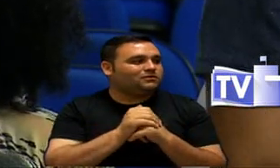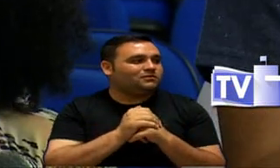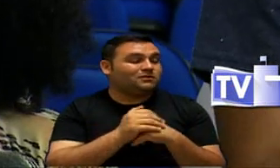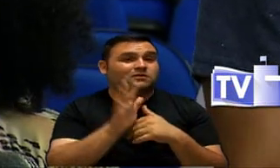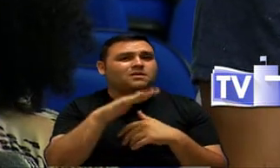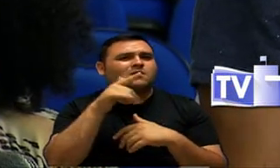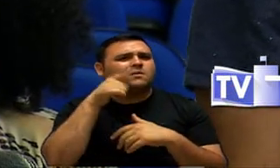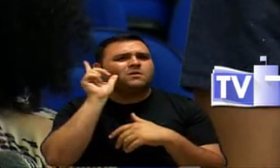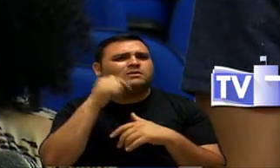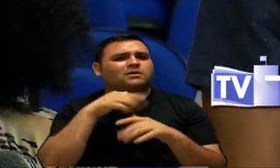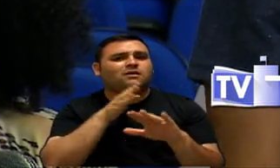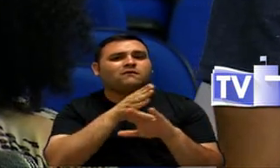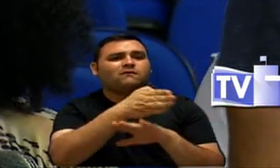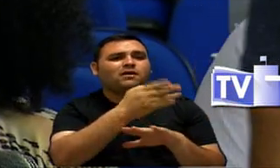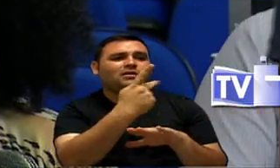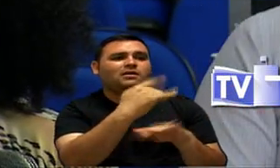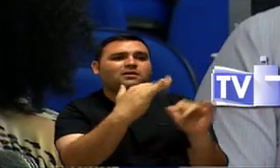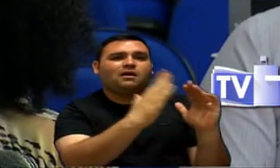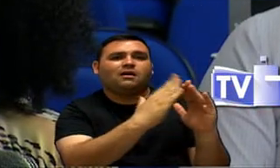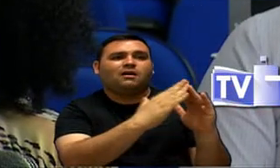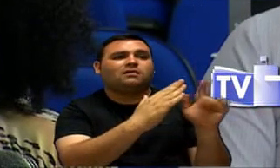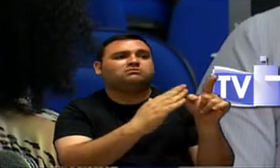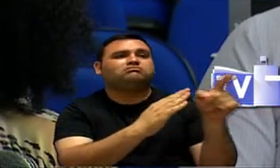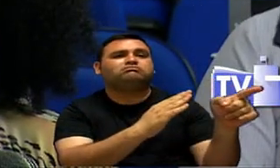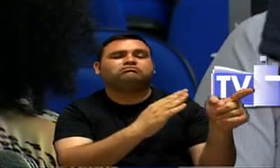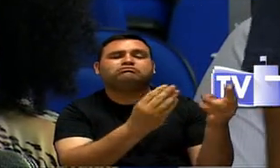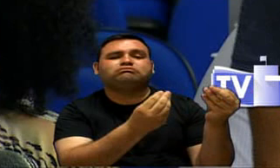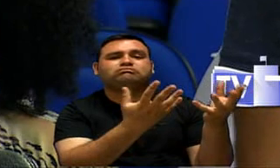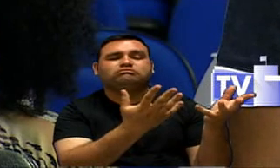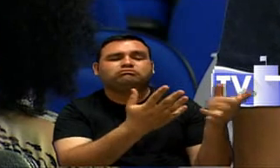e ontem eu fui na casa dessa pessoa, e essa pessoa